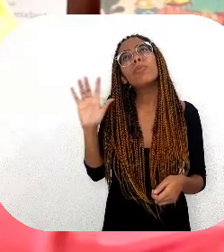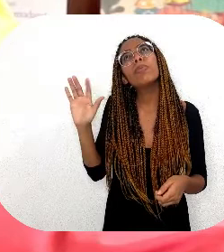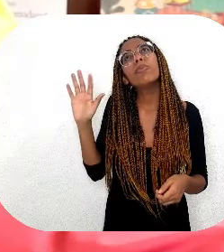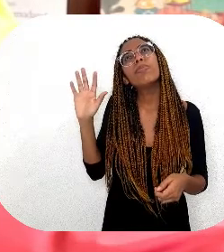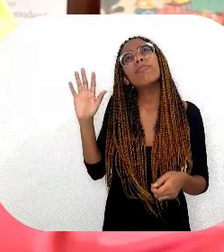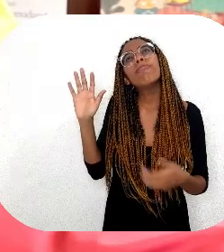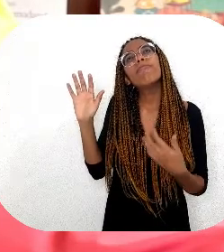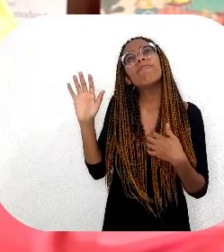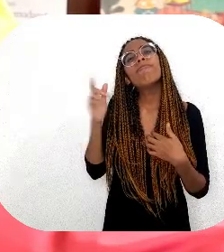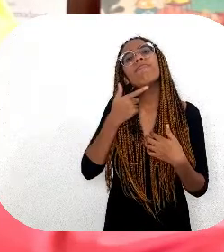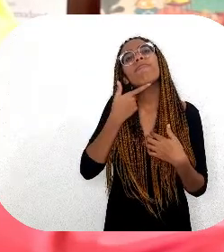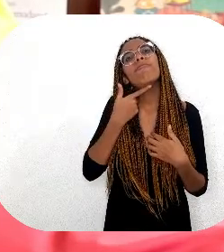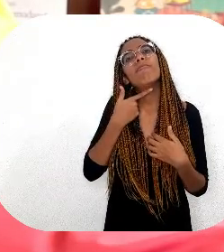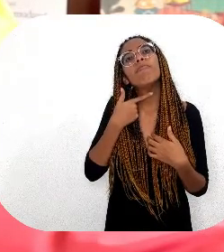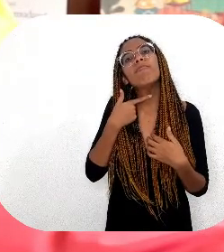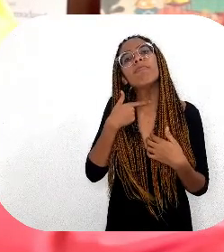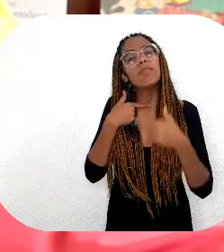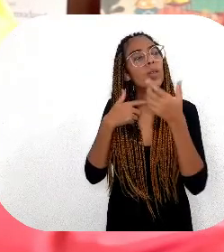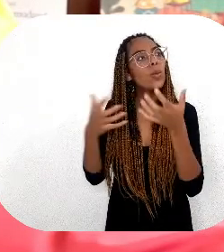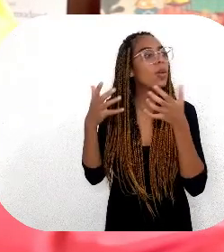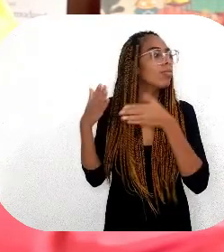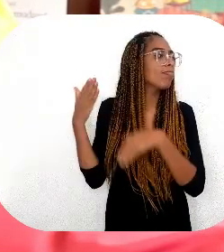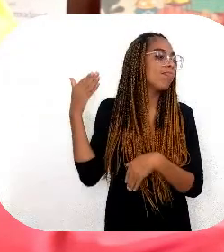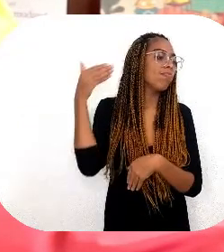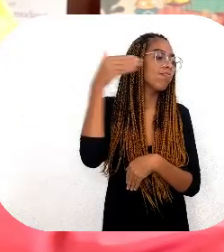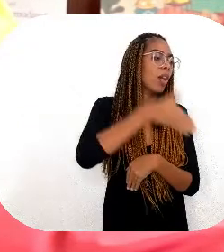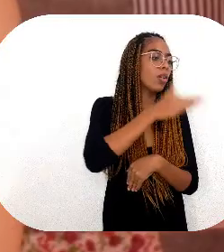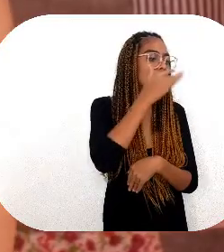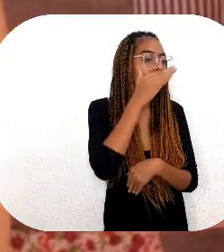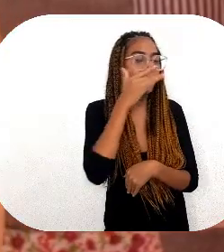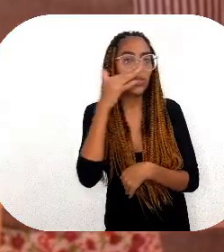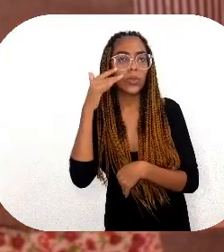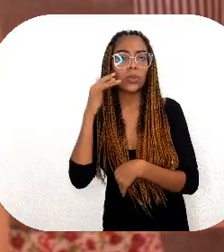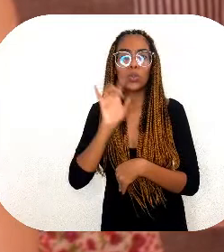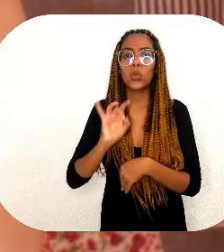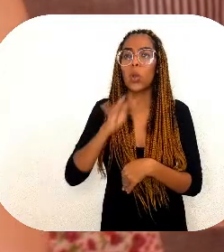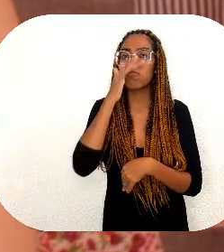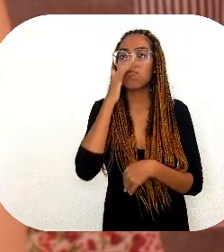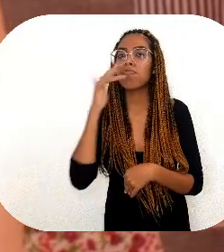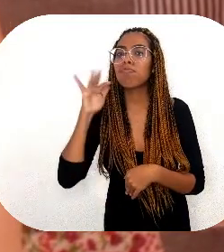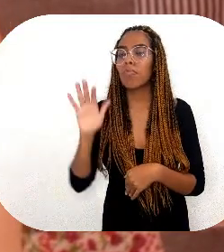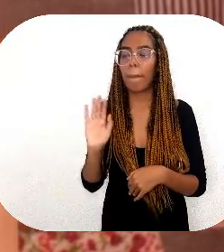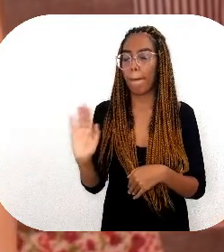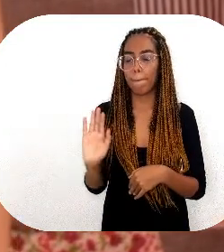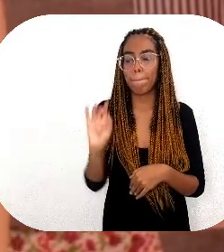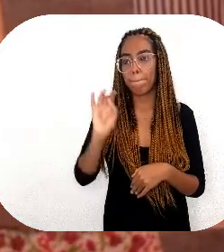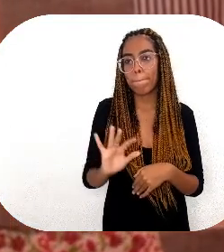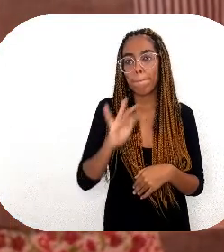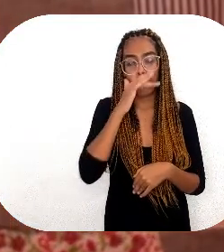ficou... Ai, meu Deus, o ghee. Ai, que vontade. Eu acho que eu vou lá só dar